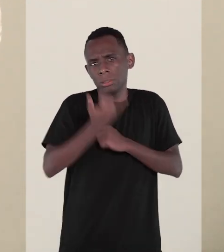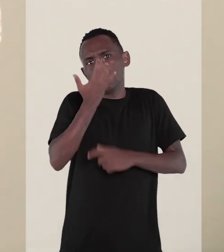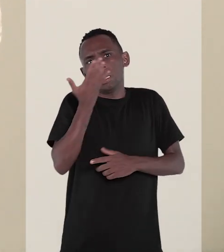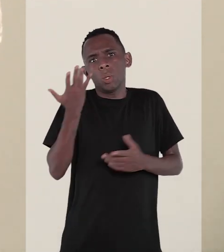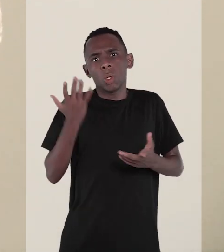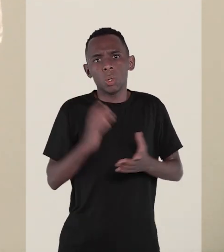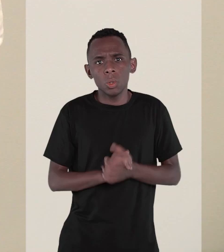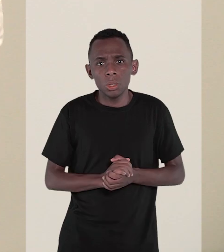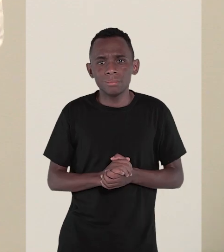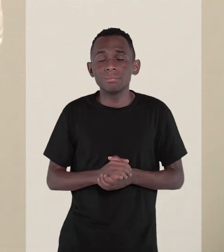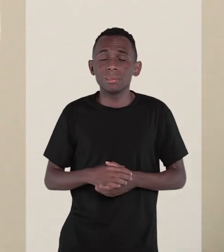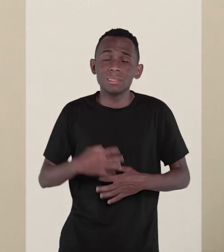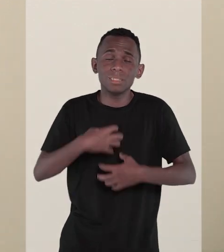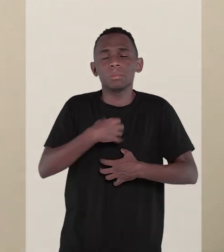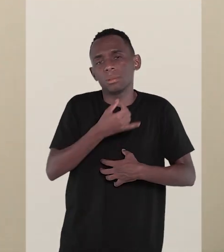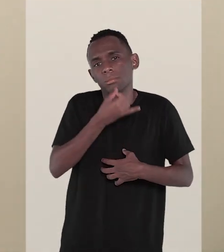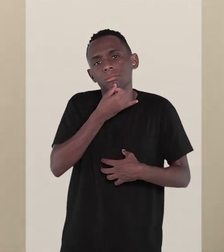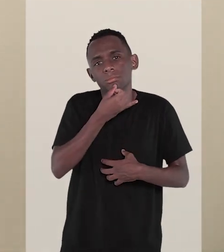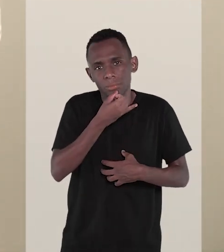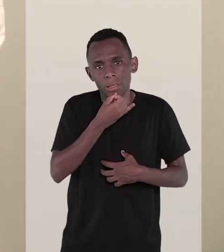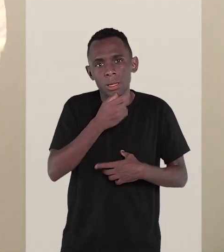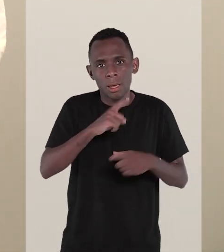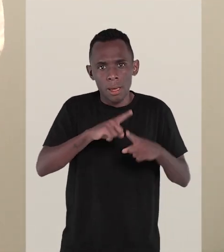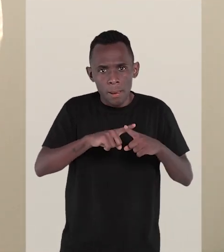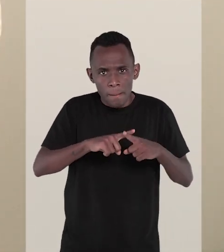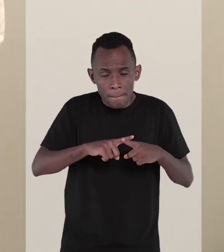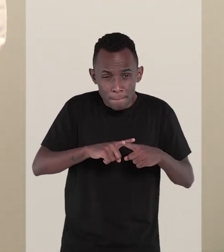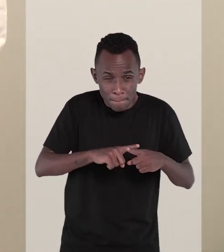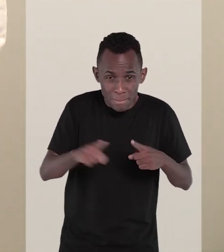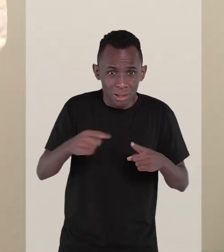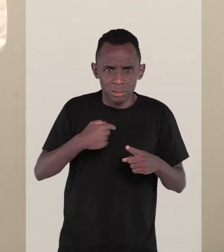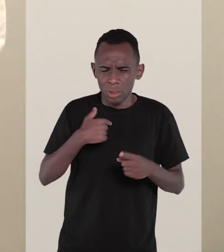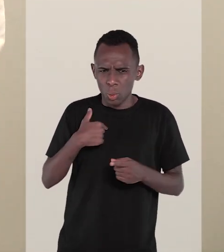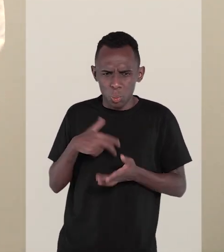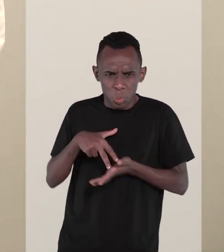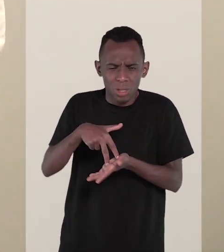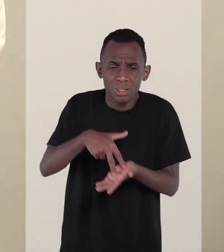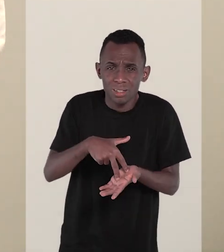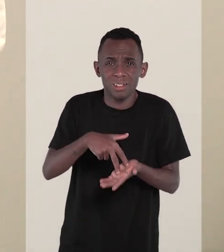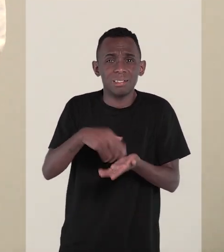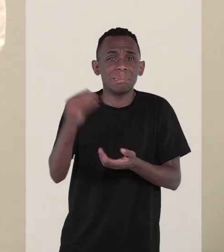traição. A sensação é essa, infelizmente. Mas eu não estou aqui para ficar